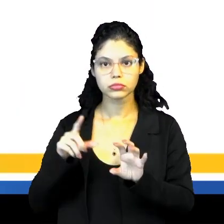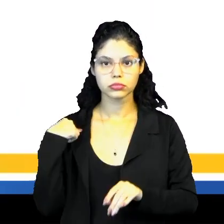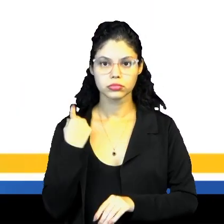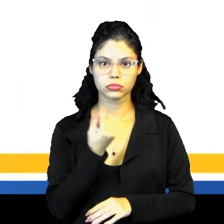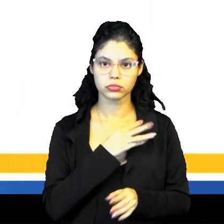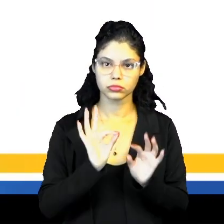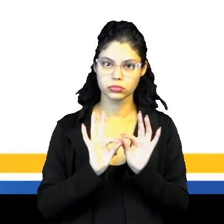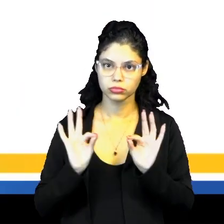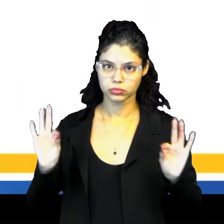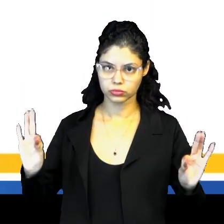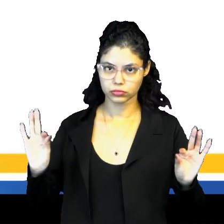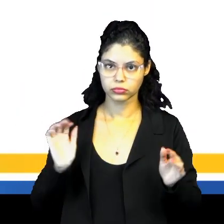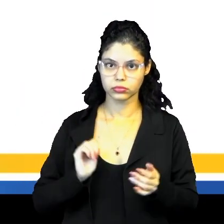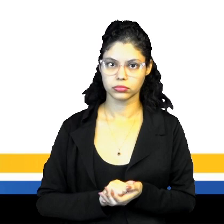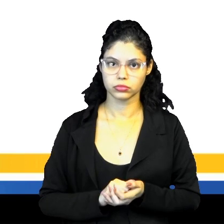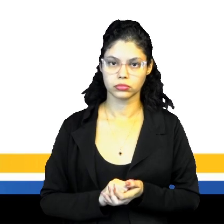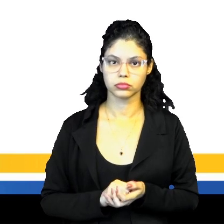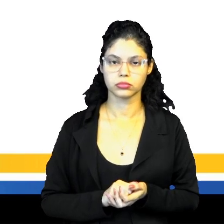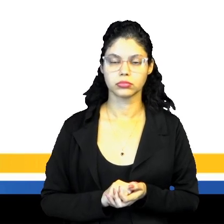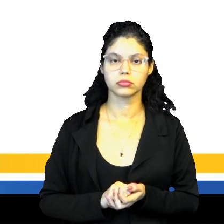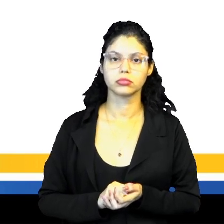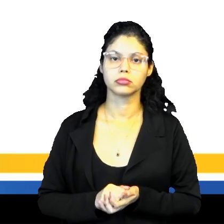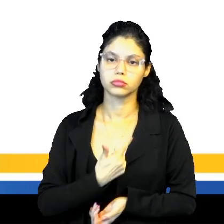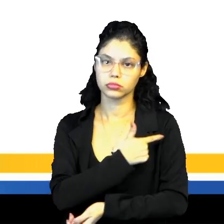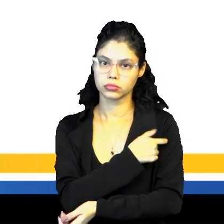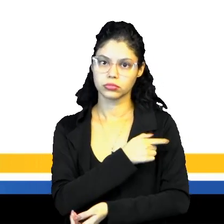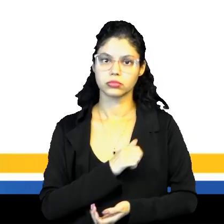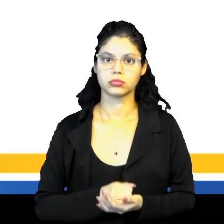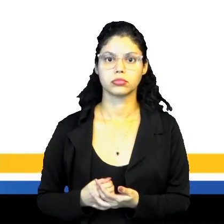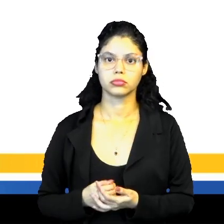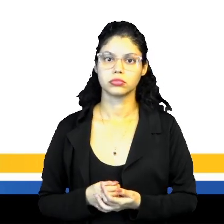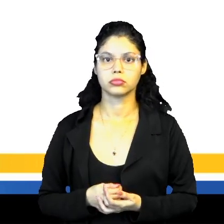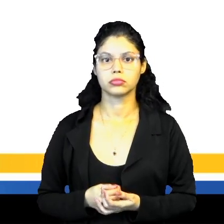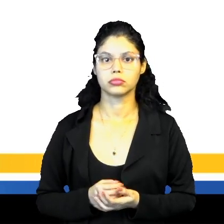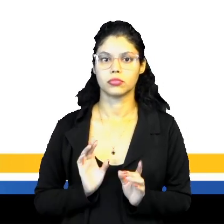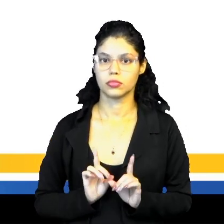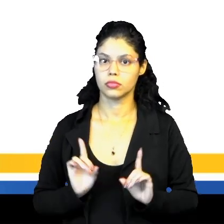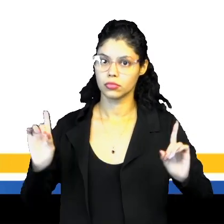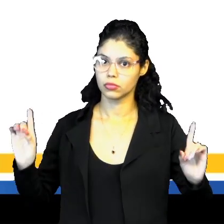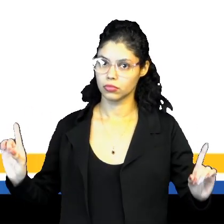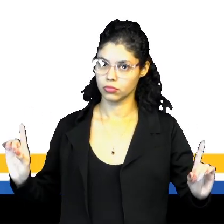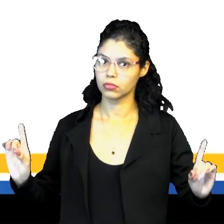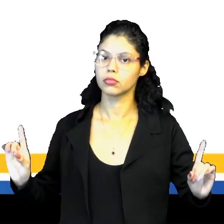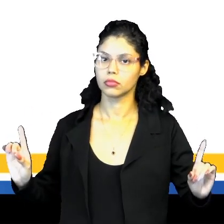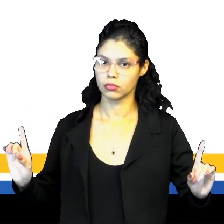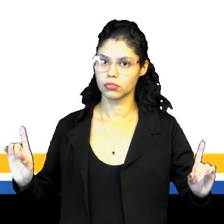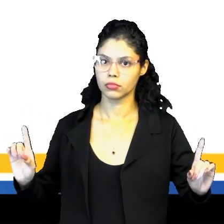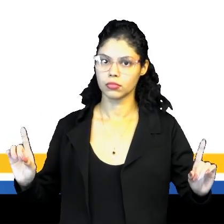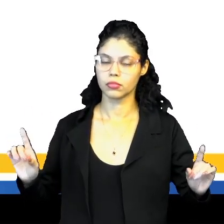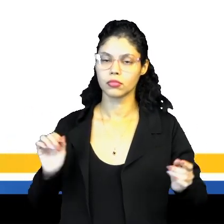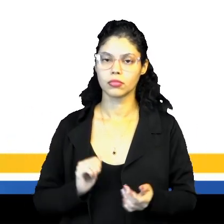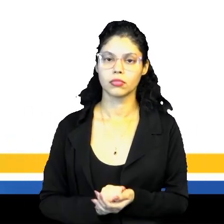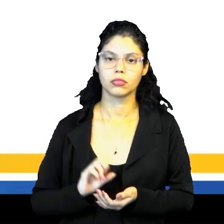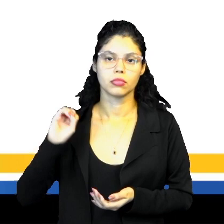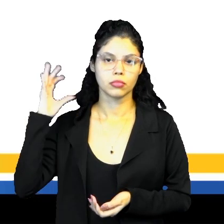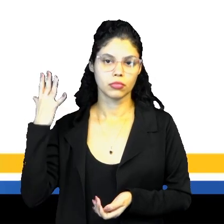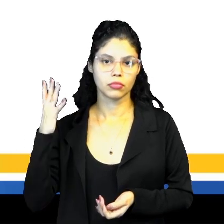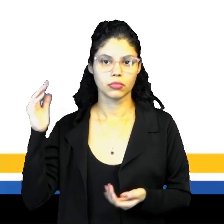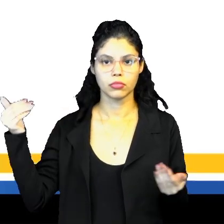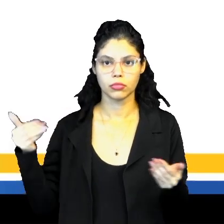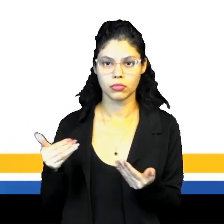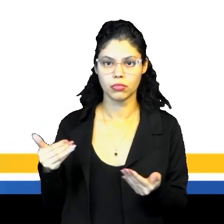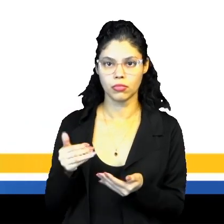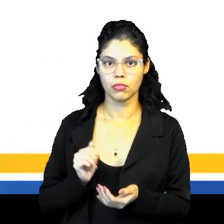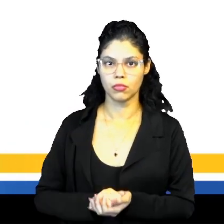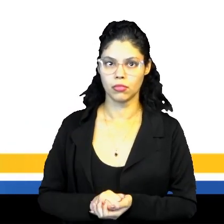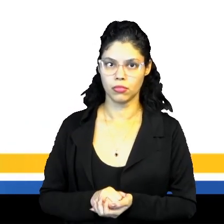suas medidas, né? Que é a questão da vacinação, a questão do distanciamento, uso de máscara, né? Um tema bem recorrente aí.